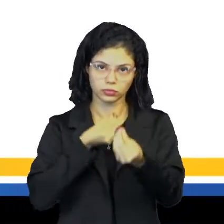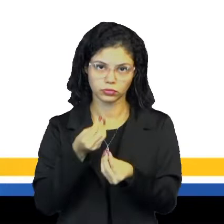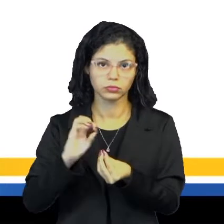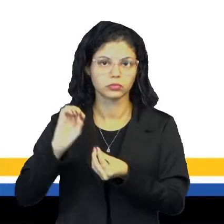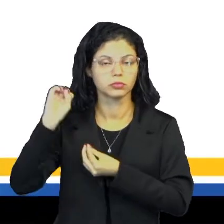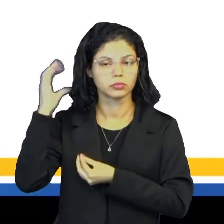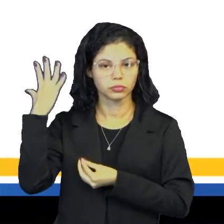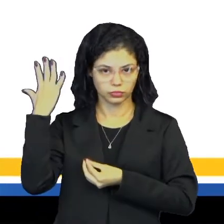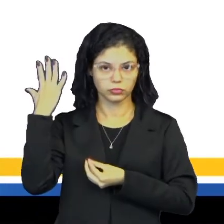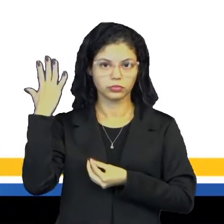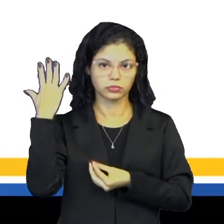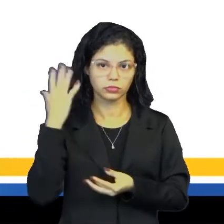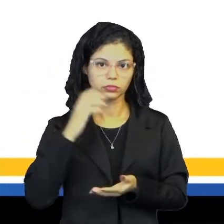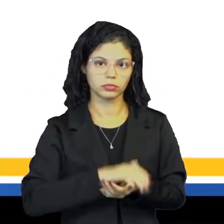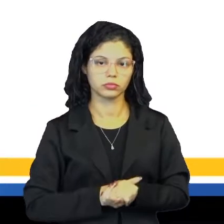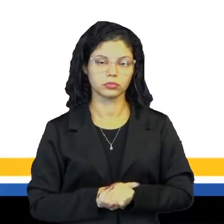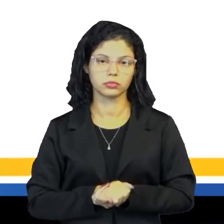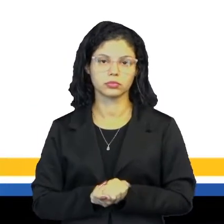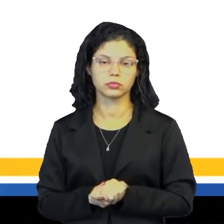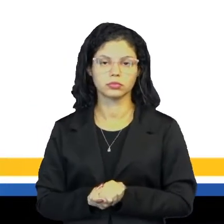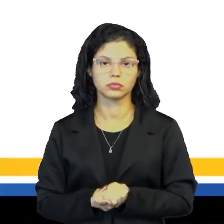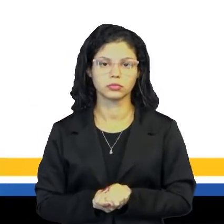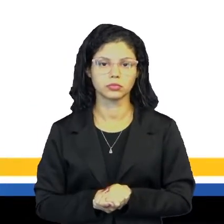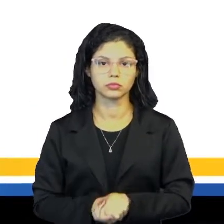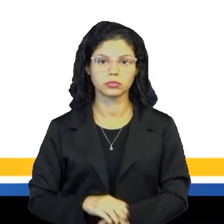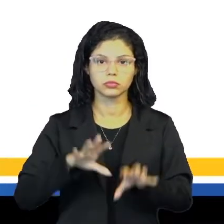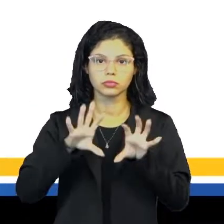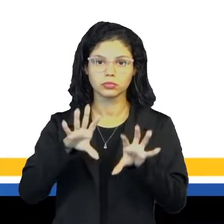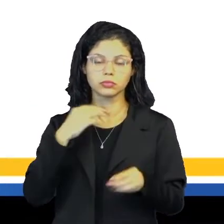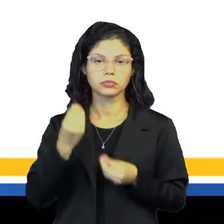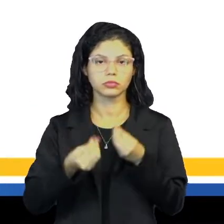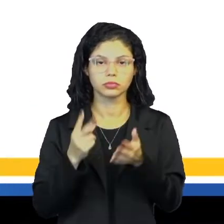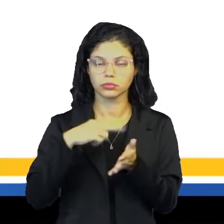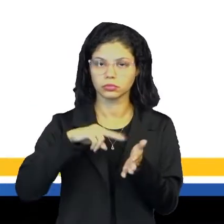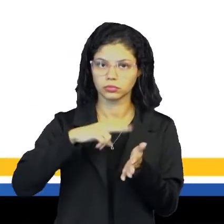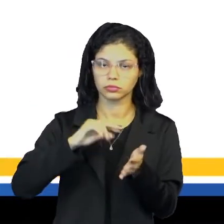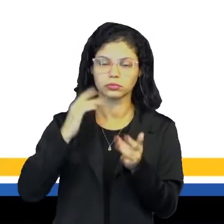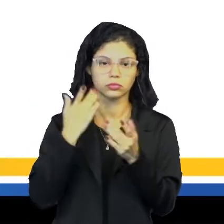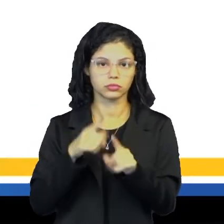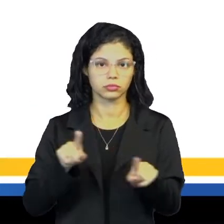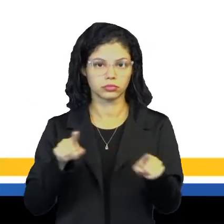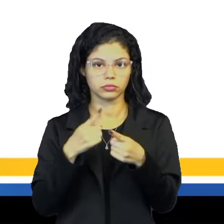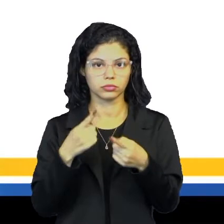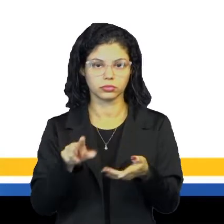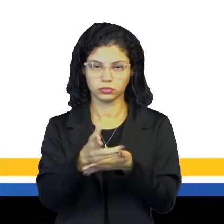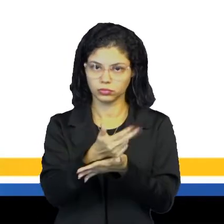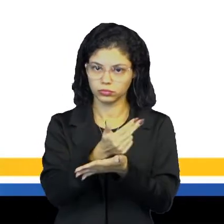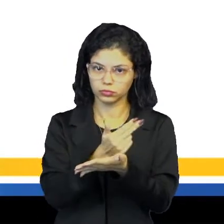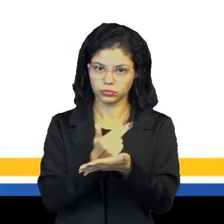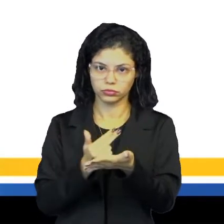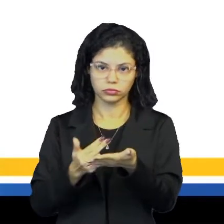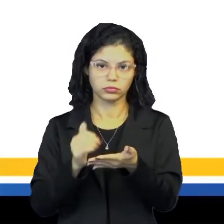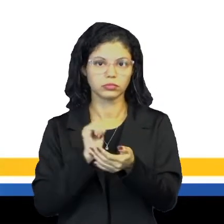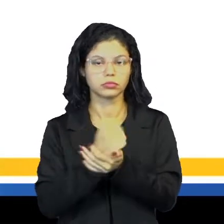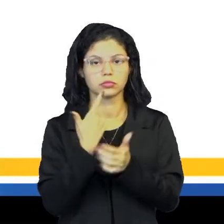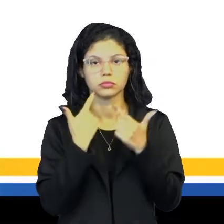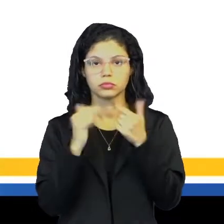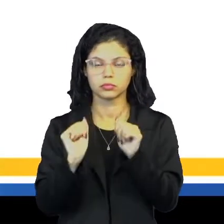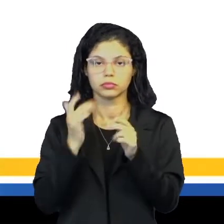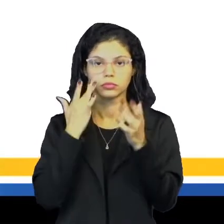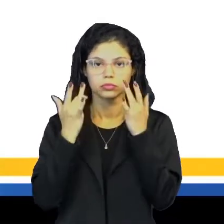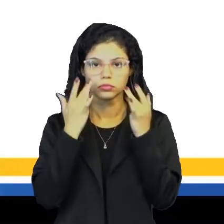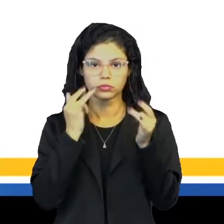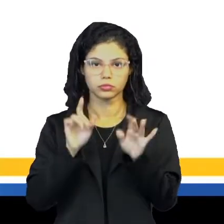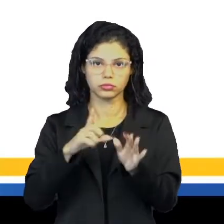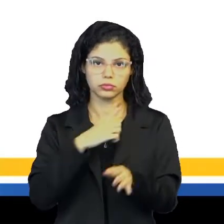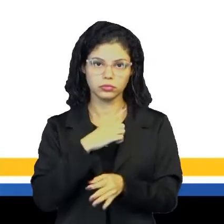situações ocorreram, ou ocorriam. Assim como a dança, a música e o desenho, a linguagem teatral